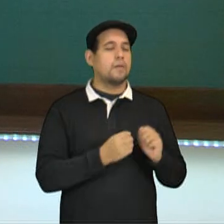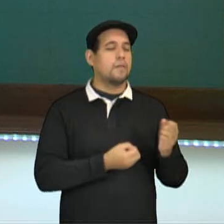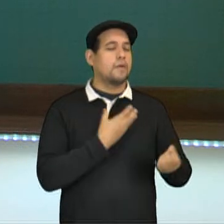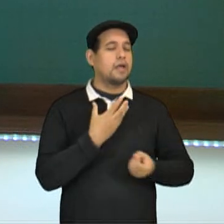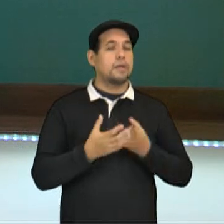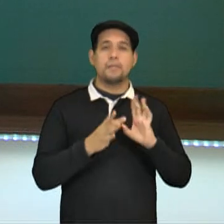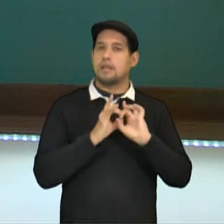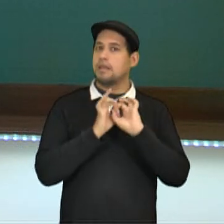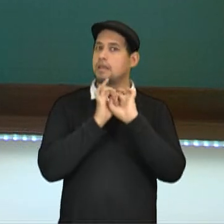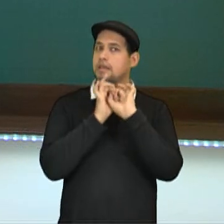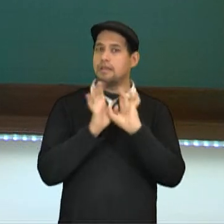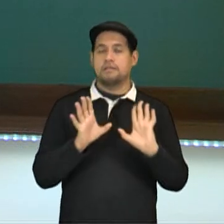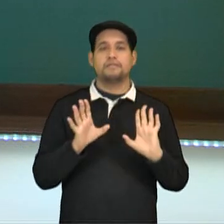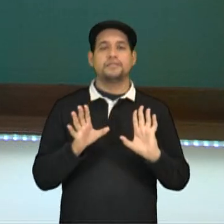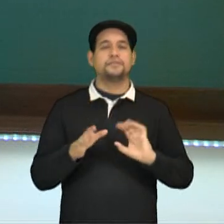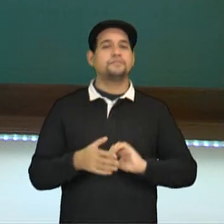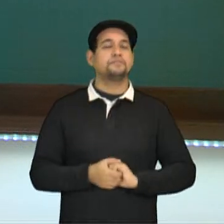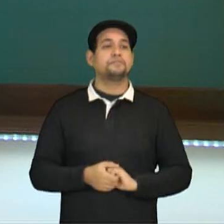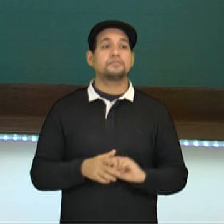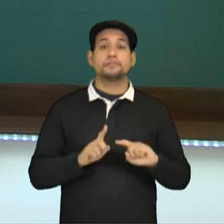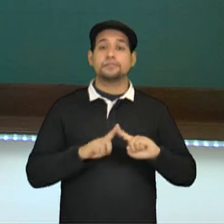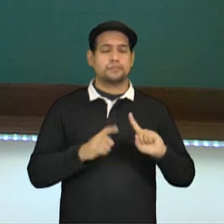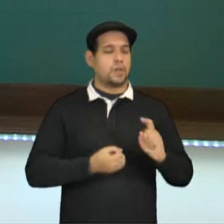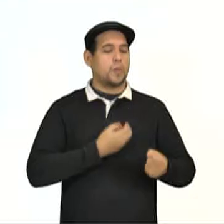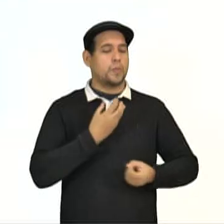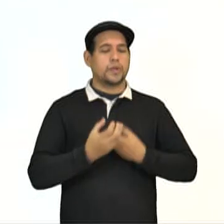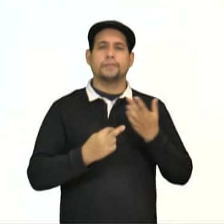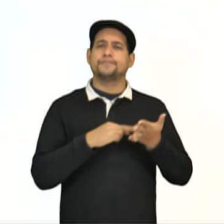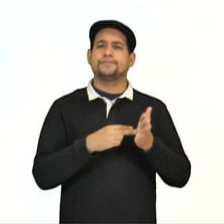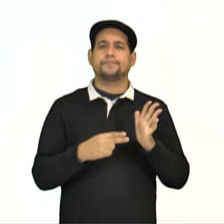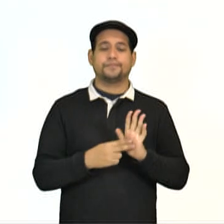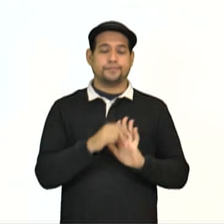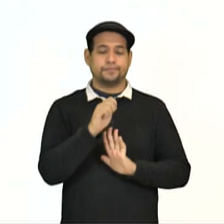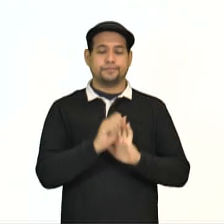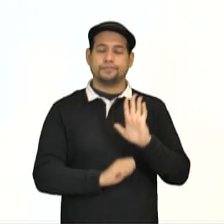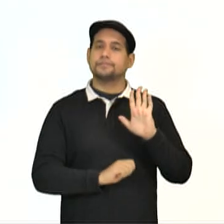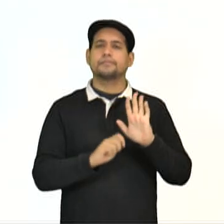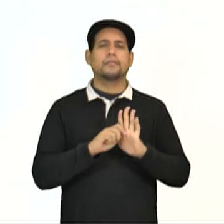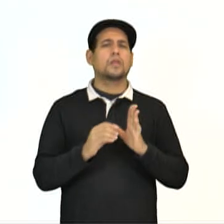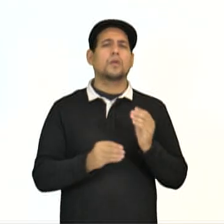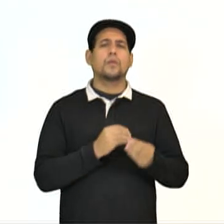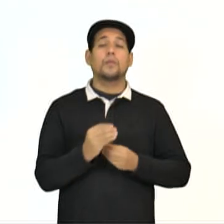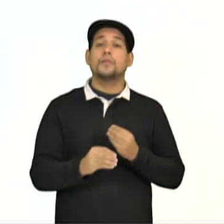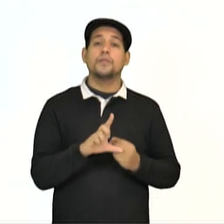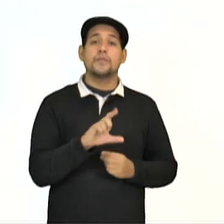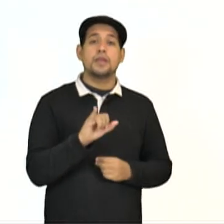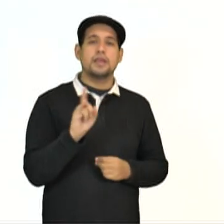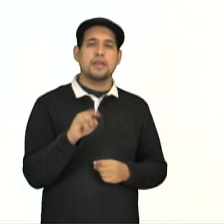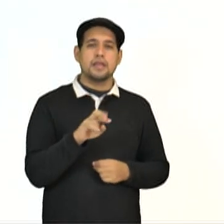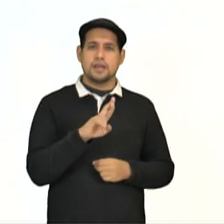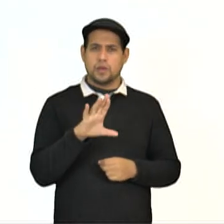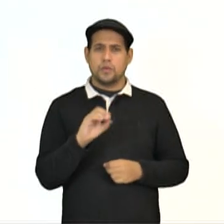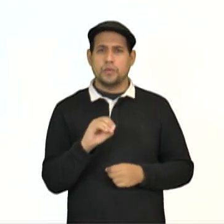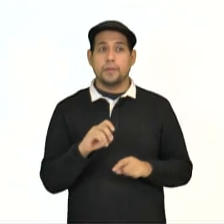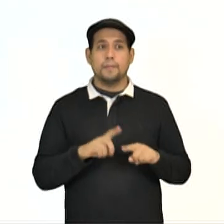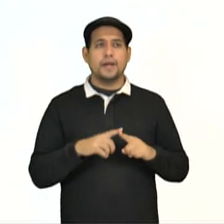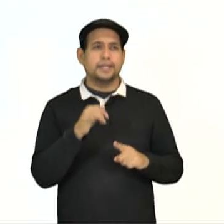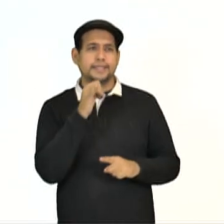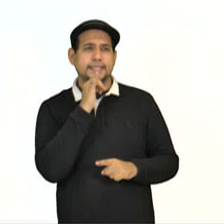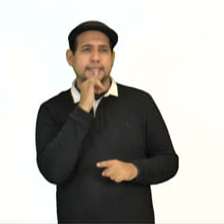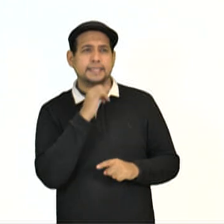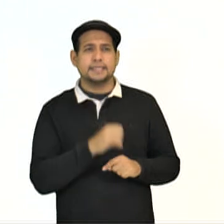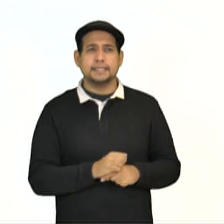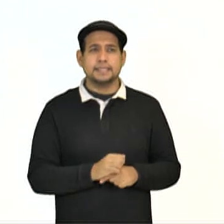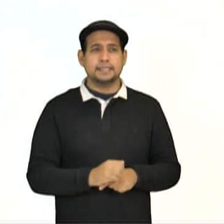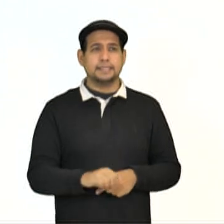livre. O poema é um texto literário do gênero lírico. Então, a palavra lírico, né, ela